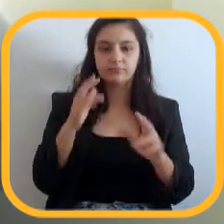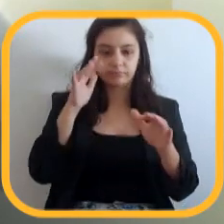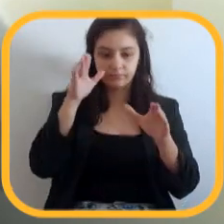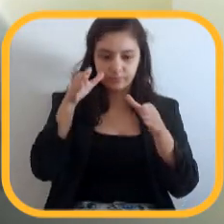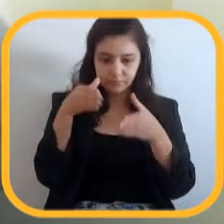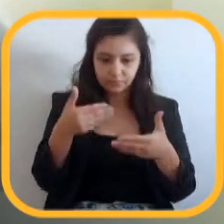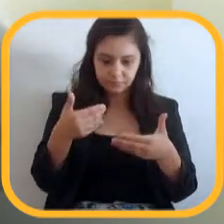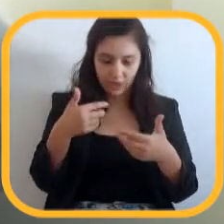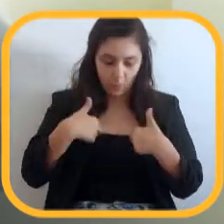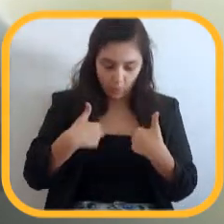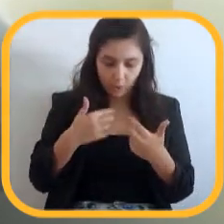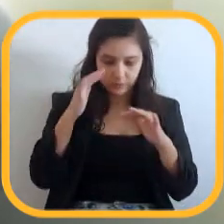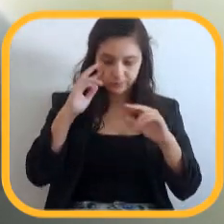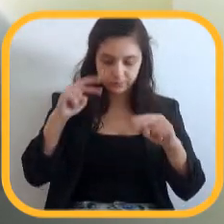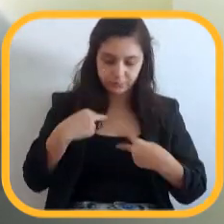na importância